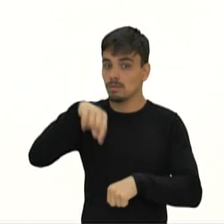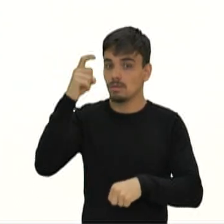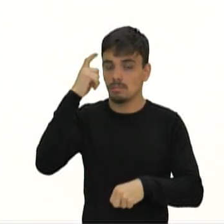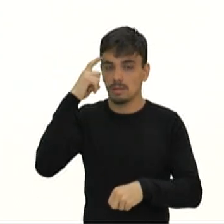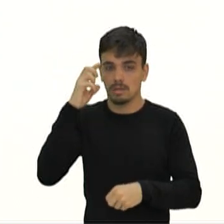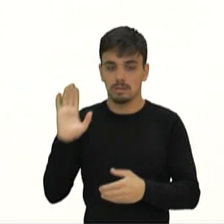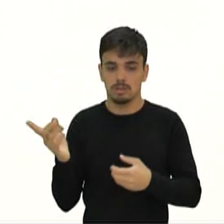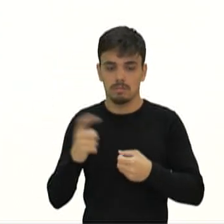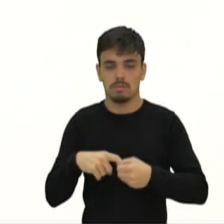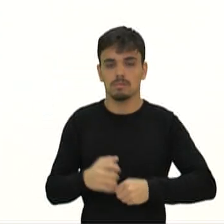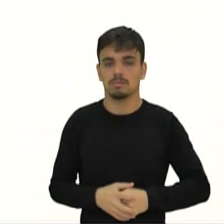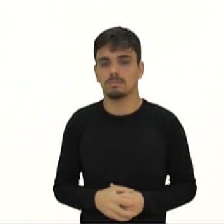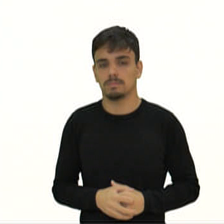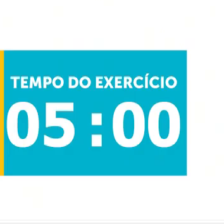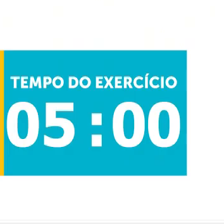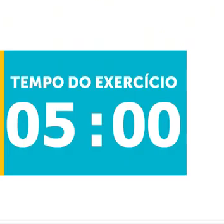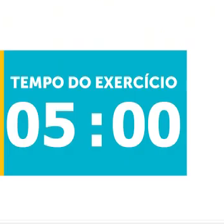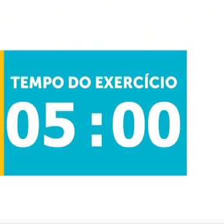pensarem na resposta.